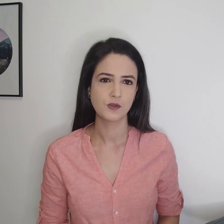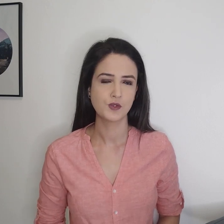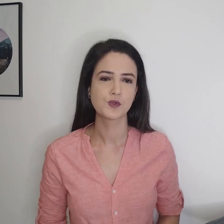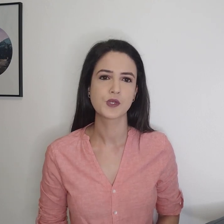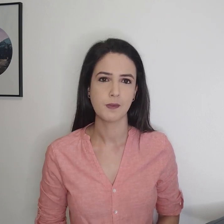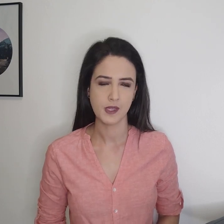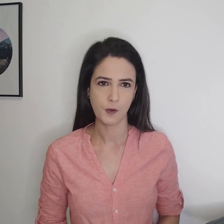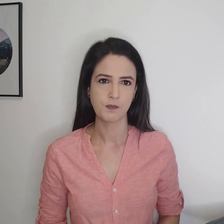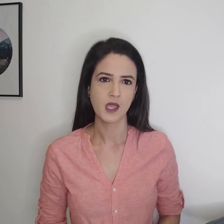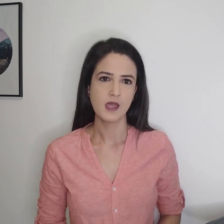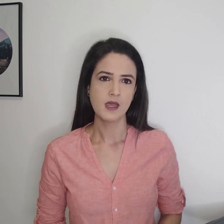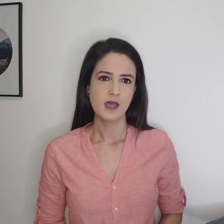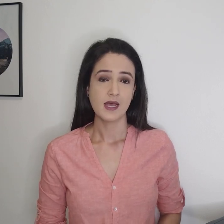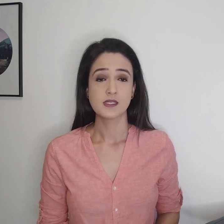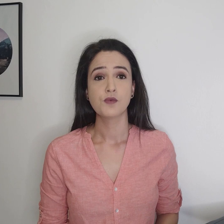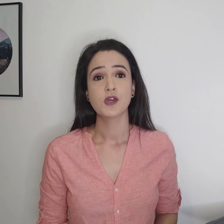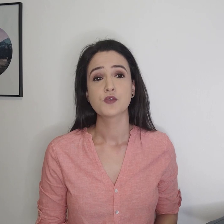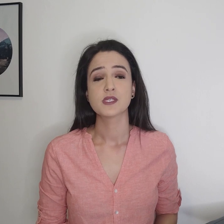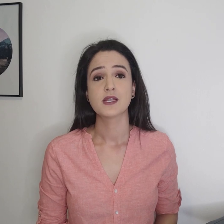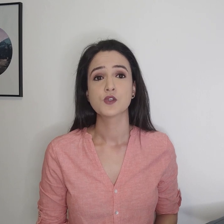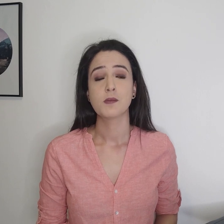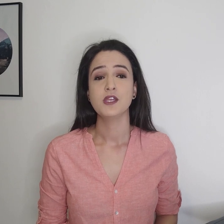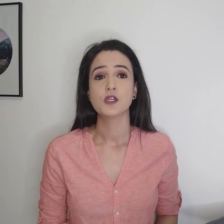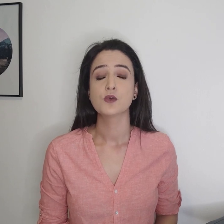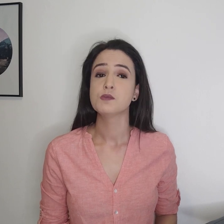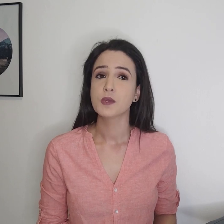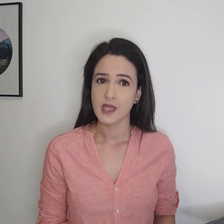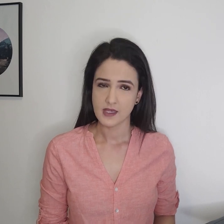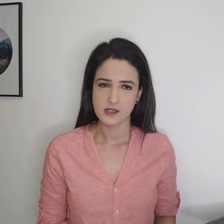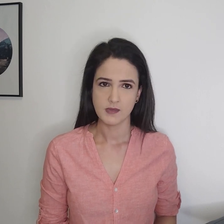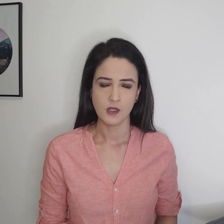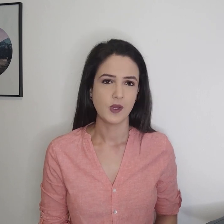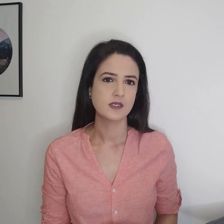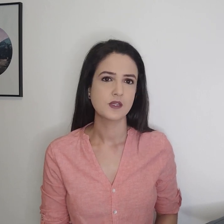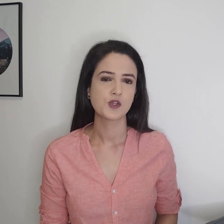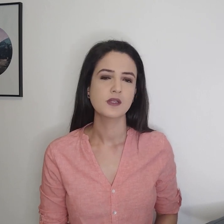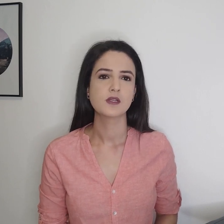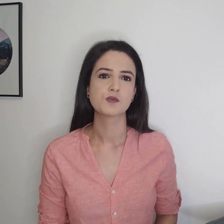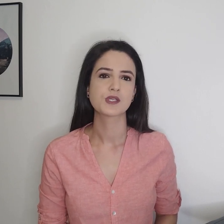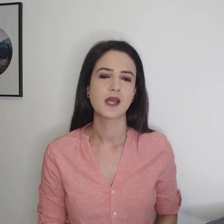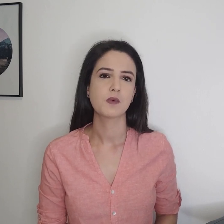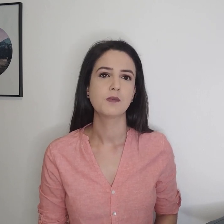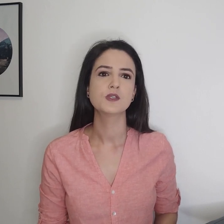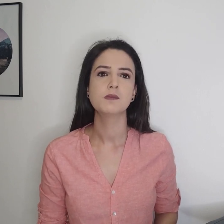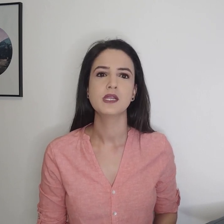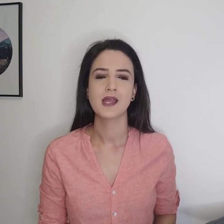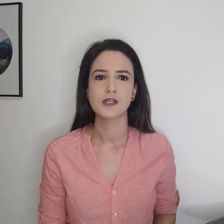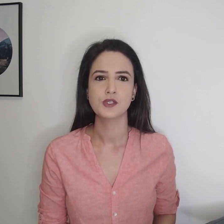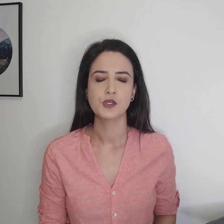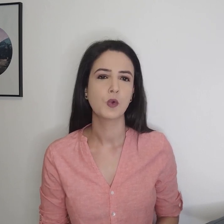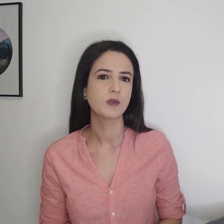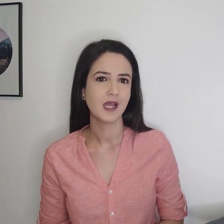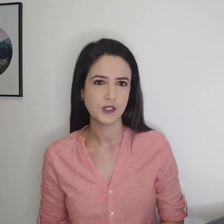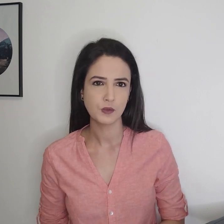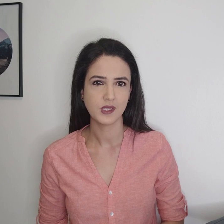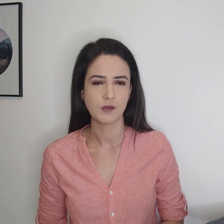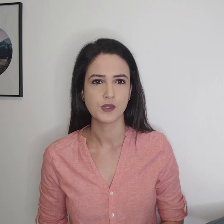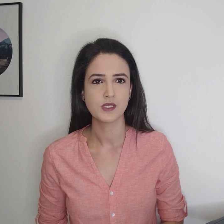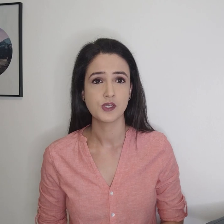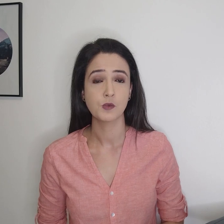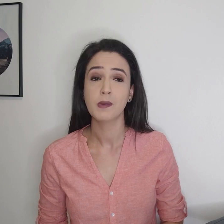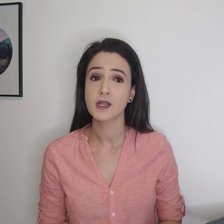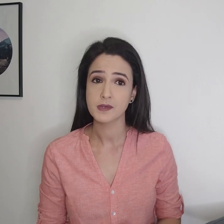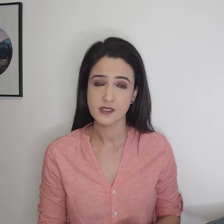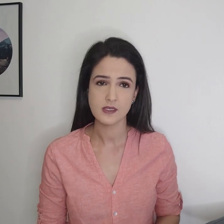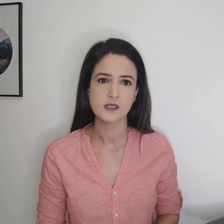judicialmente o direito de usucapião. A ação foi ajuizada somente em 2010, e no STJ eles buscaram a possibilidade de contagem do